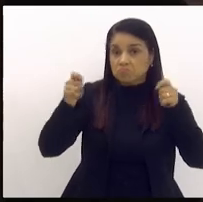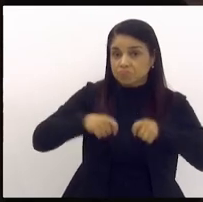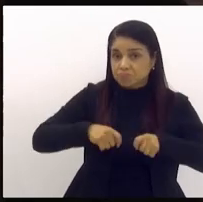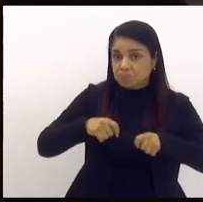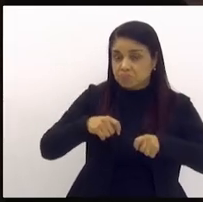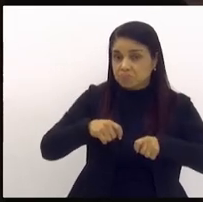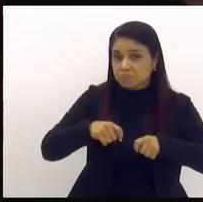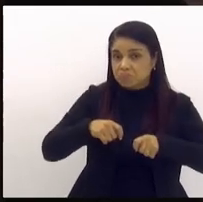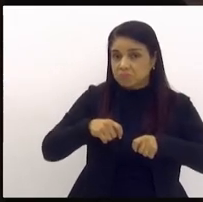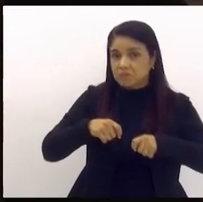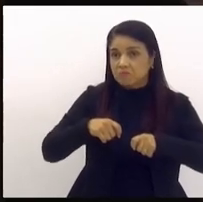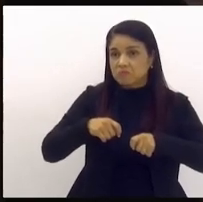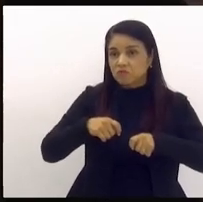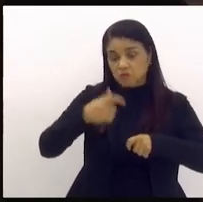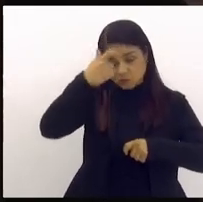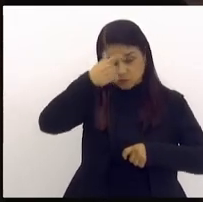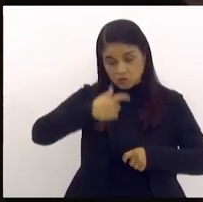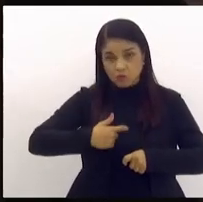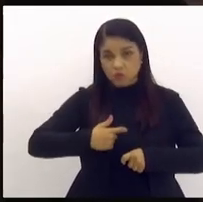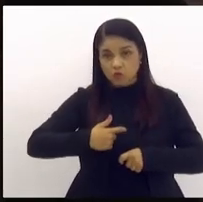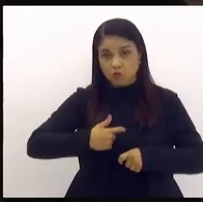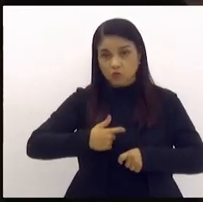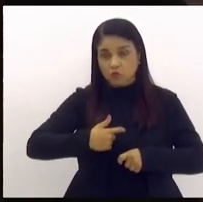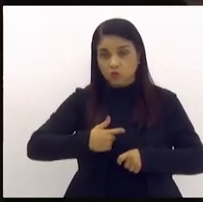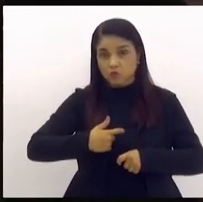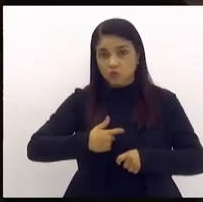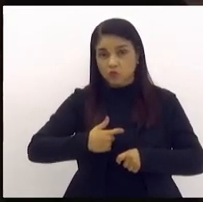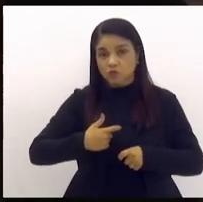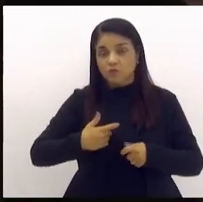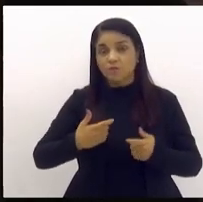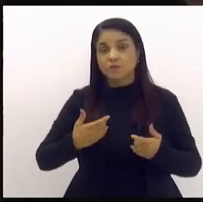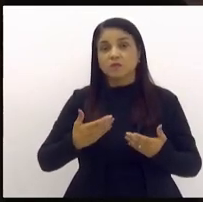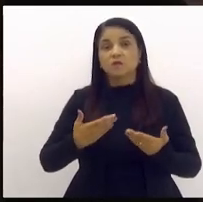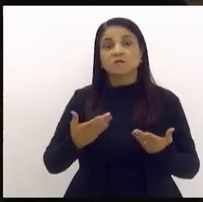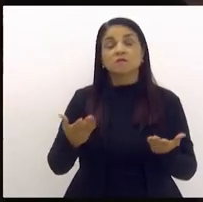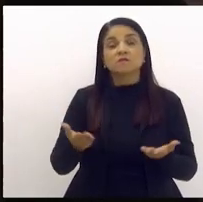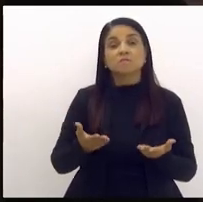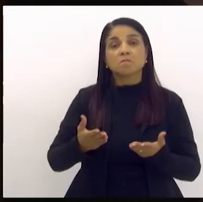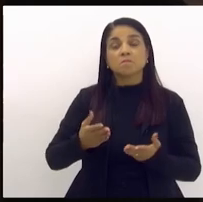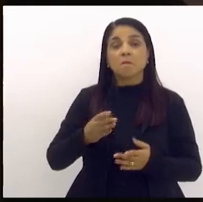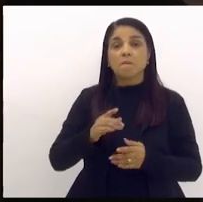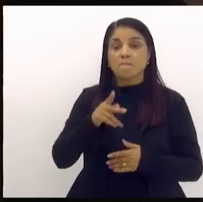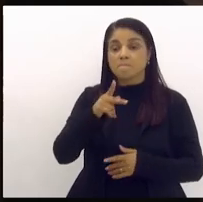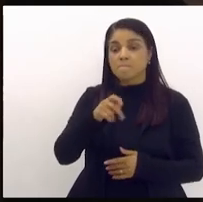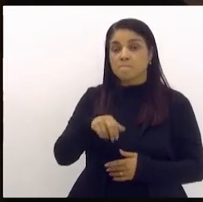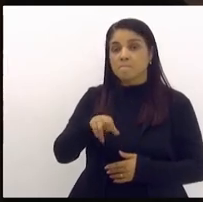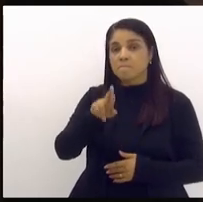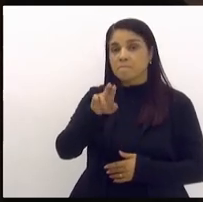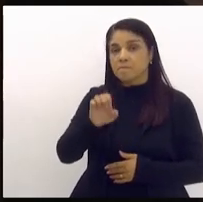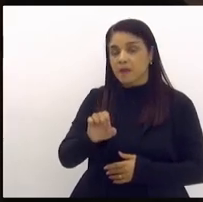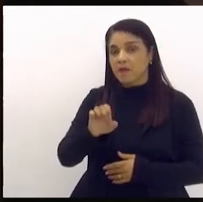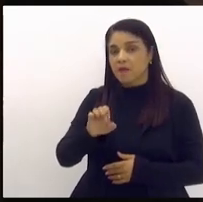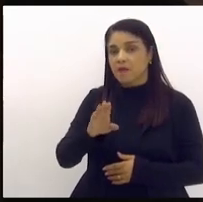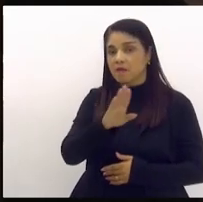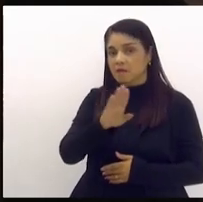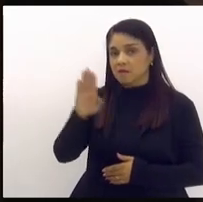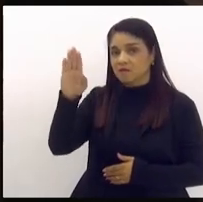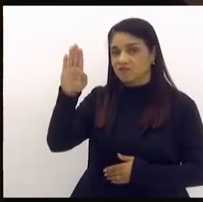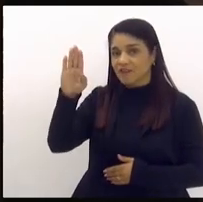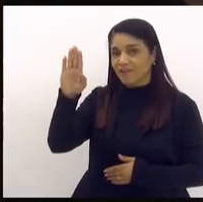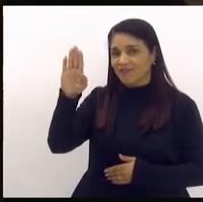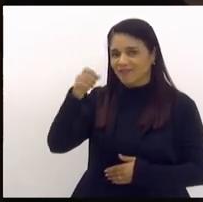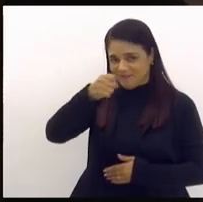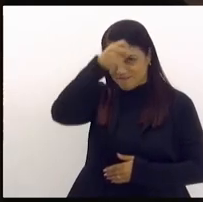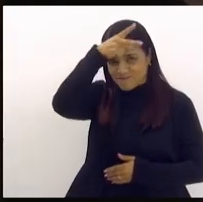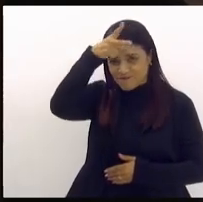de estar configurado hoje, eventualmente, deputado Ottoni, como pré-candidato à prefeitura da cidade do Rio de Janeiro.